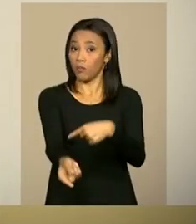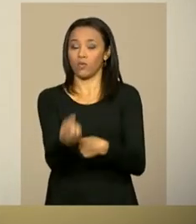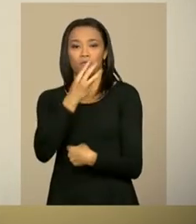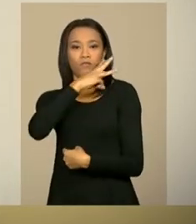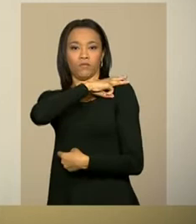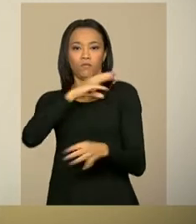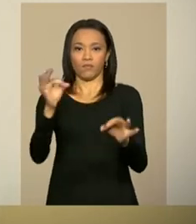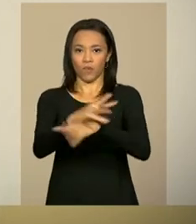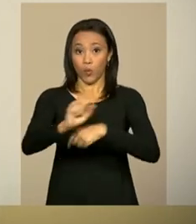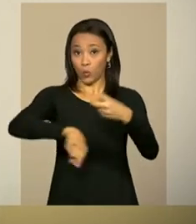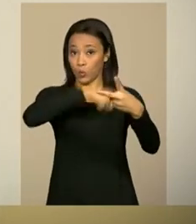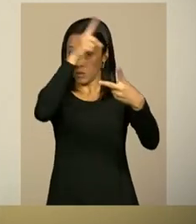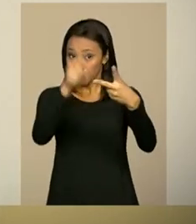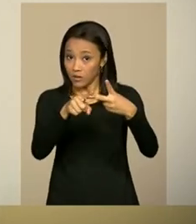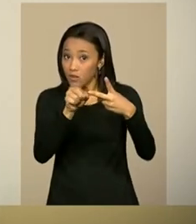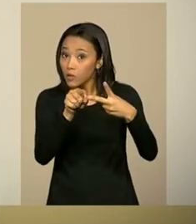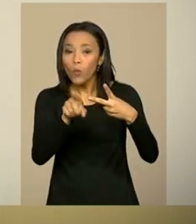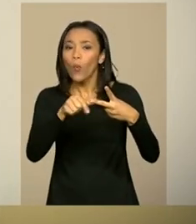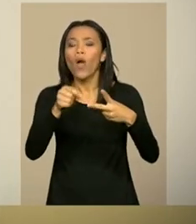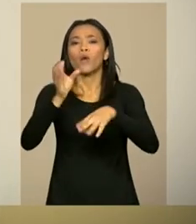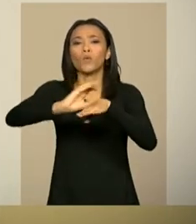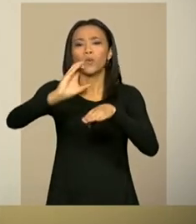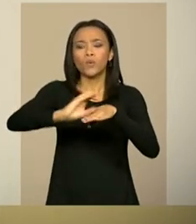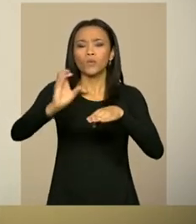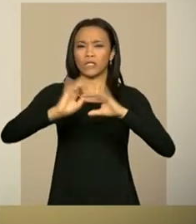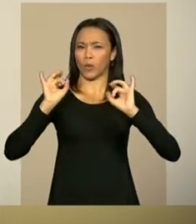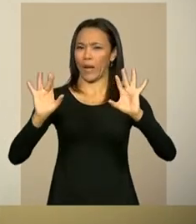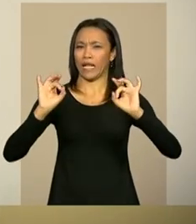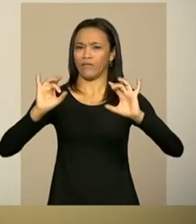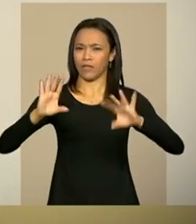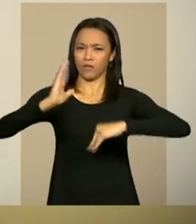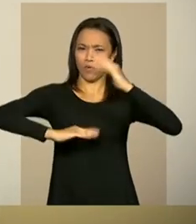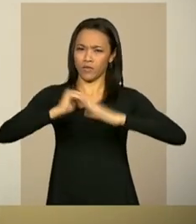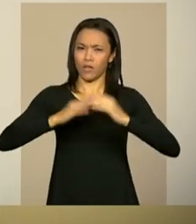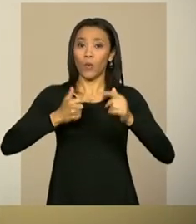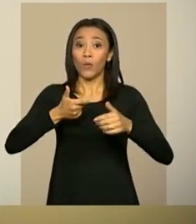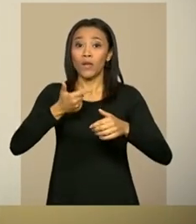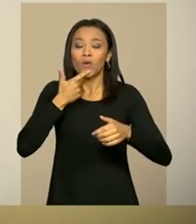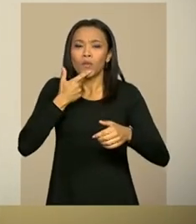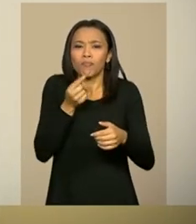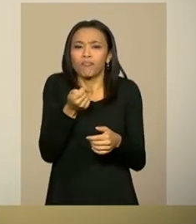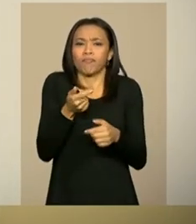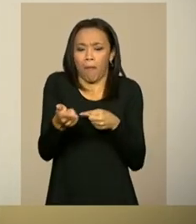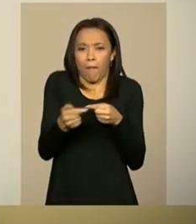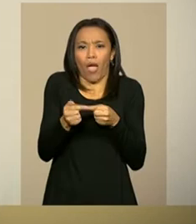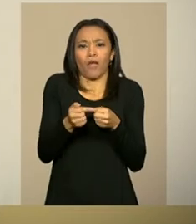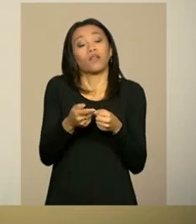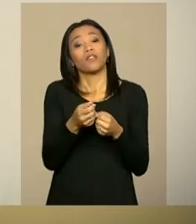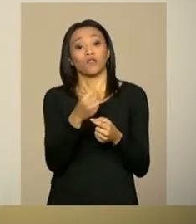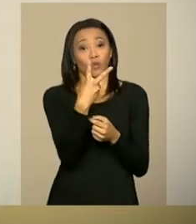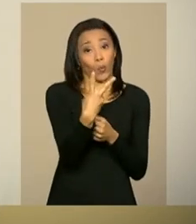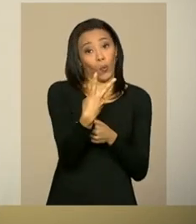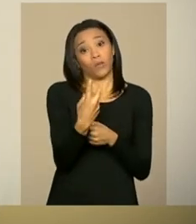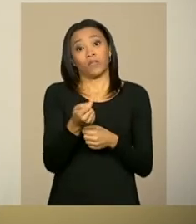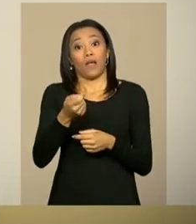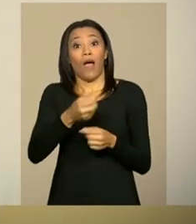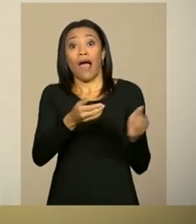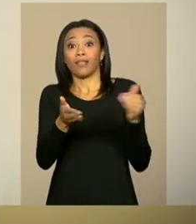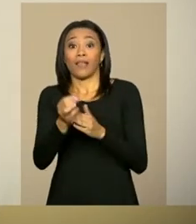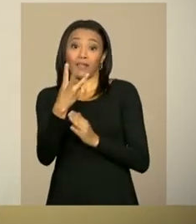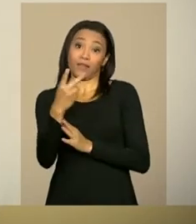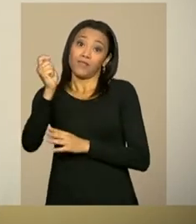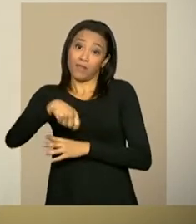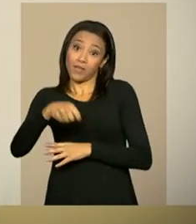o segundo tipo são os cursos de qualificação profissional de curta duração que vão de Dois a três meses até